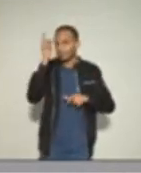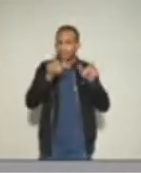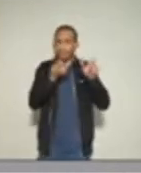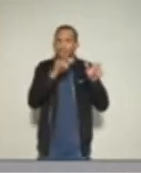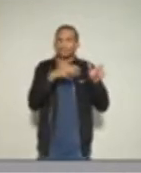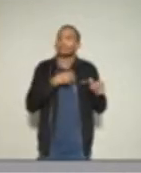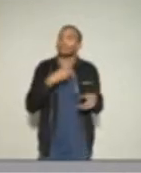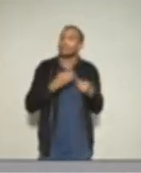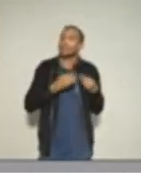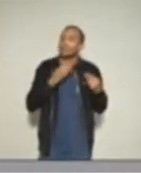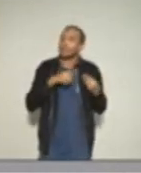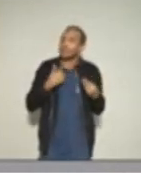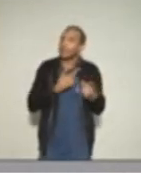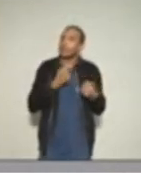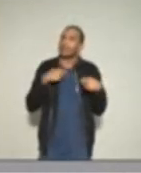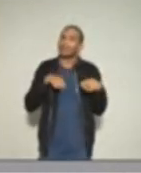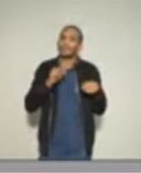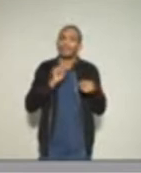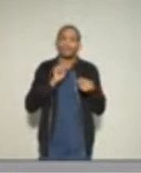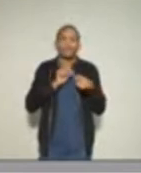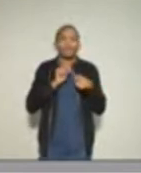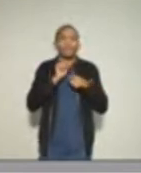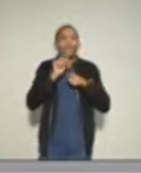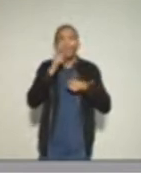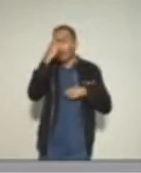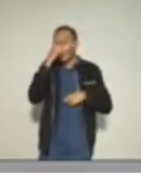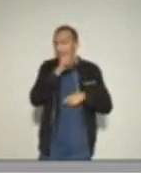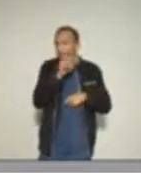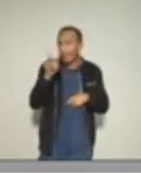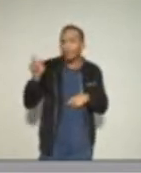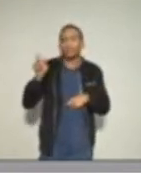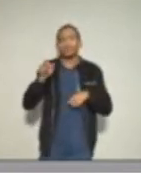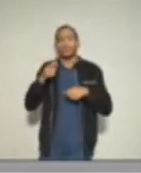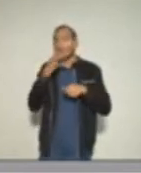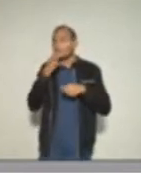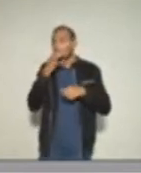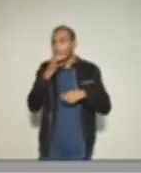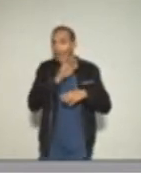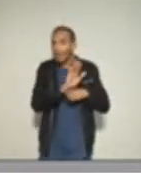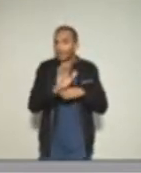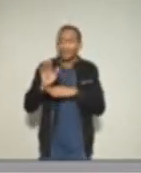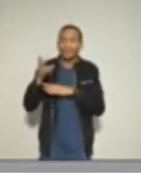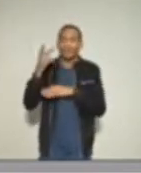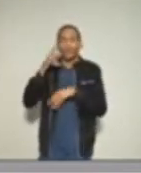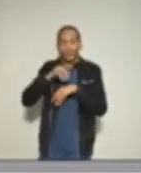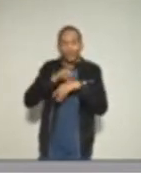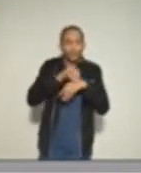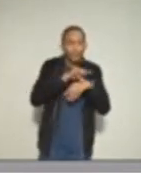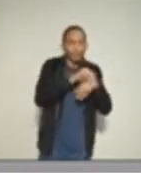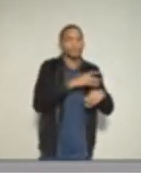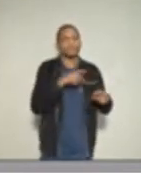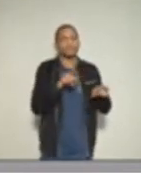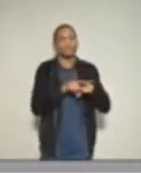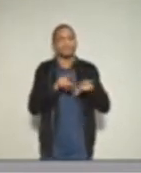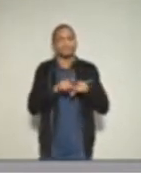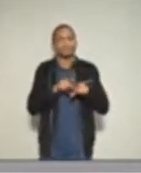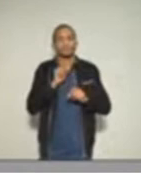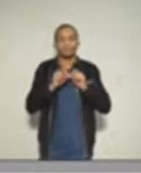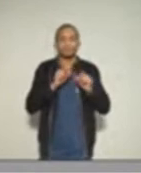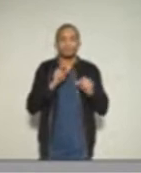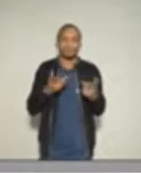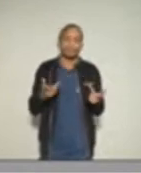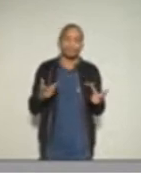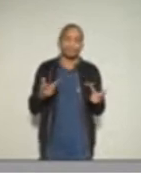forma como a gente precisa fazer a conscientização e a formação da opinião desse tema. Né? Faço aqui, inclusive, um grande apelo à